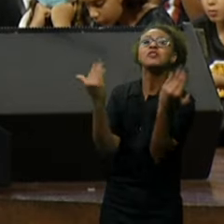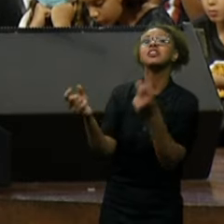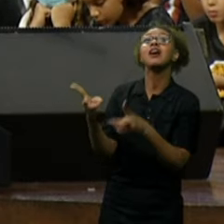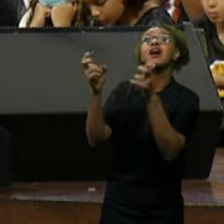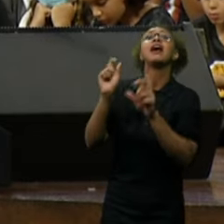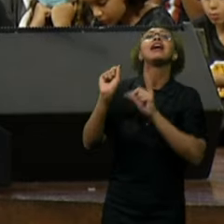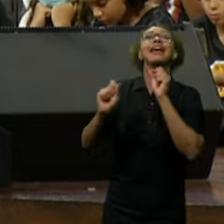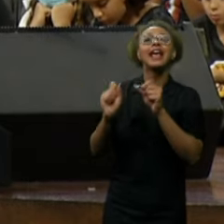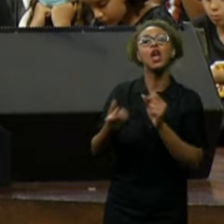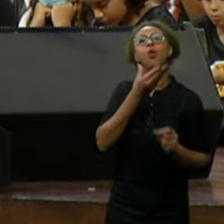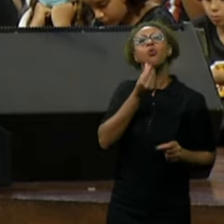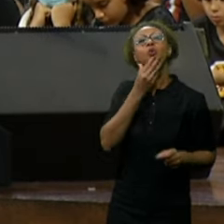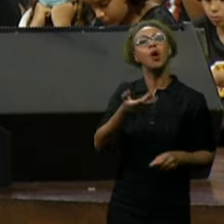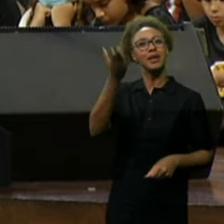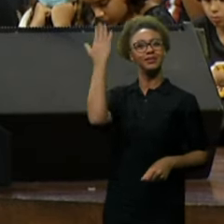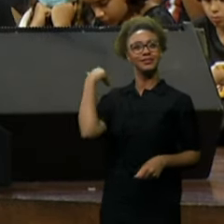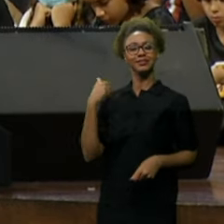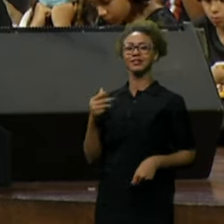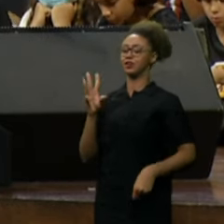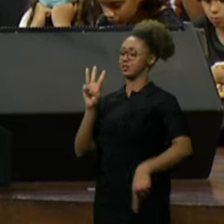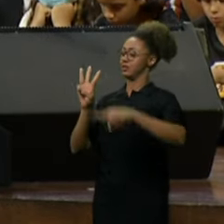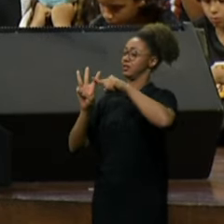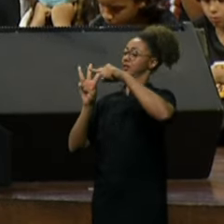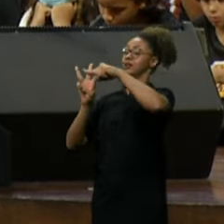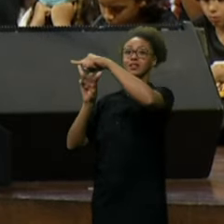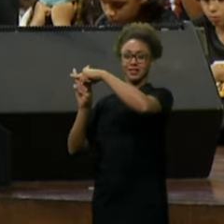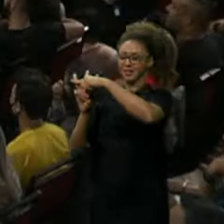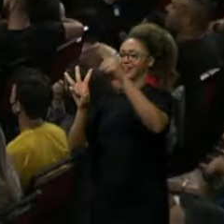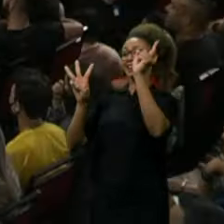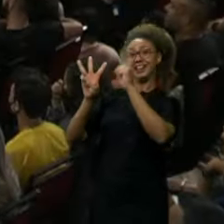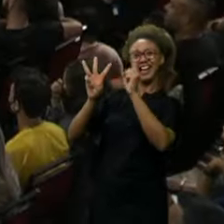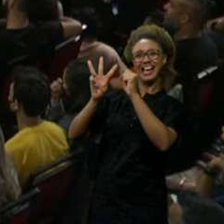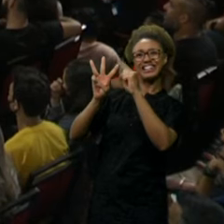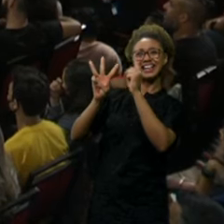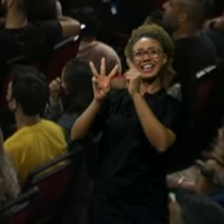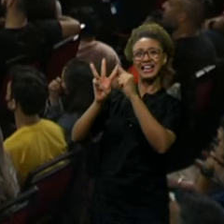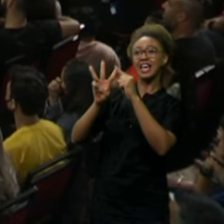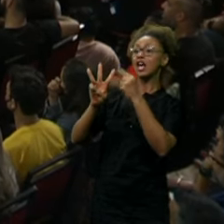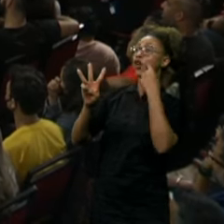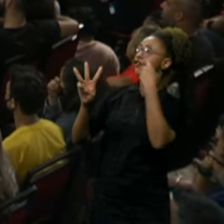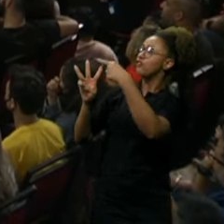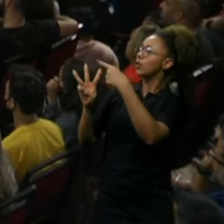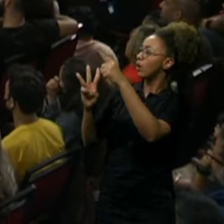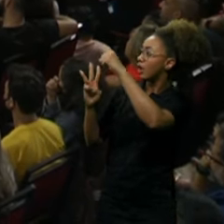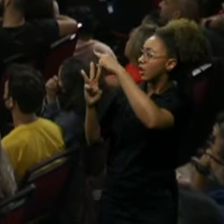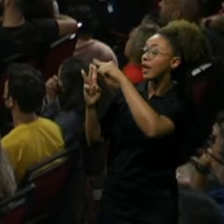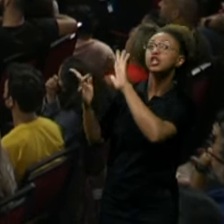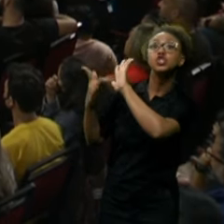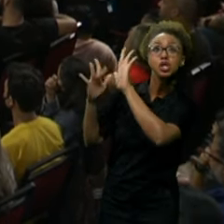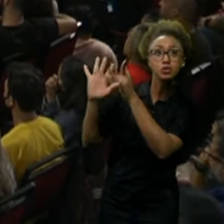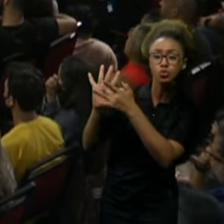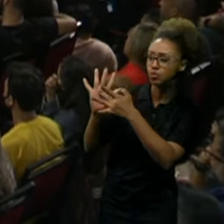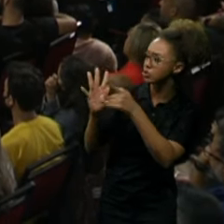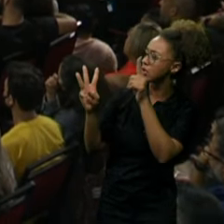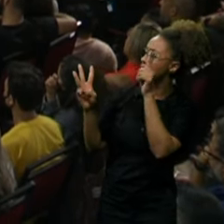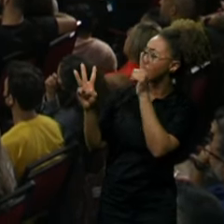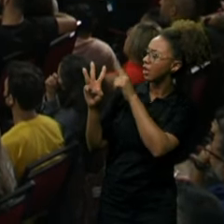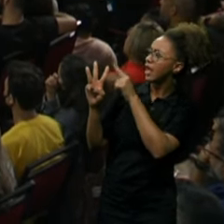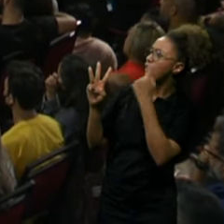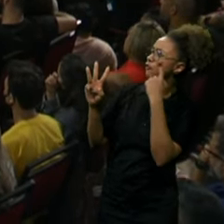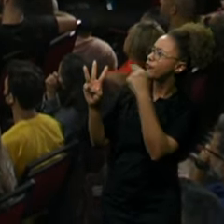é porque Ele olhou Jesus e viu um homem espancado cheio de